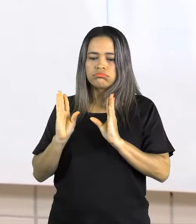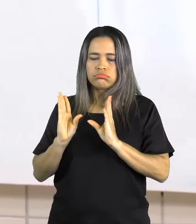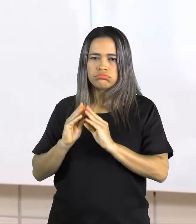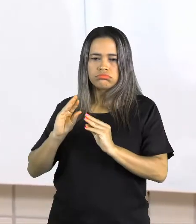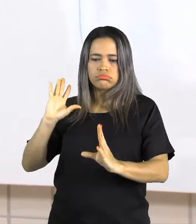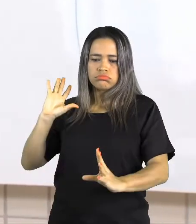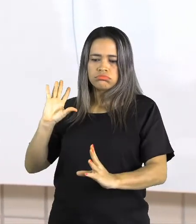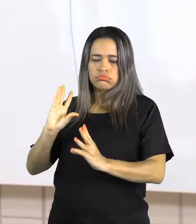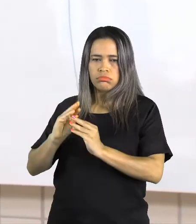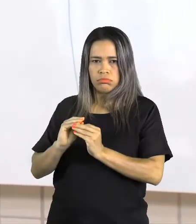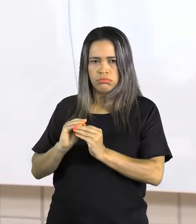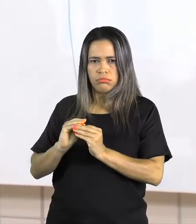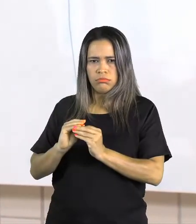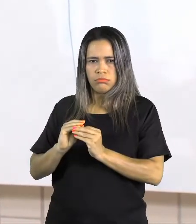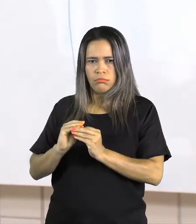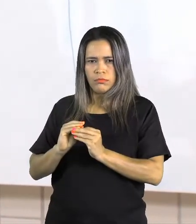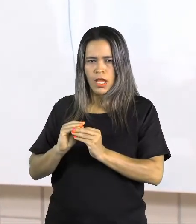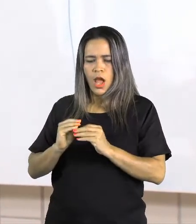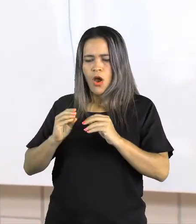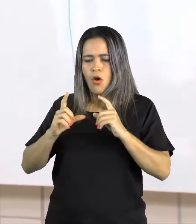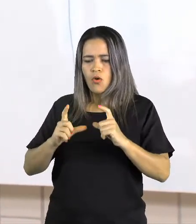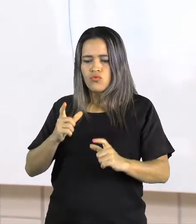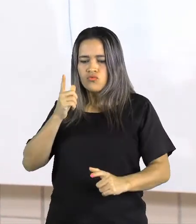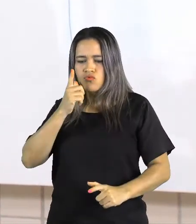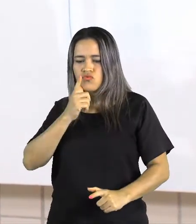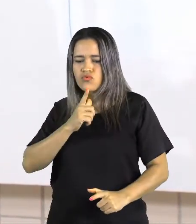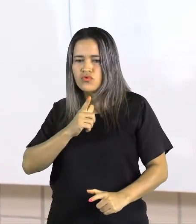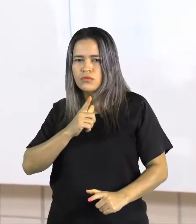que tópico você chegou?